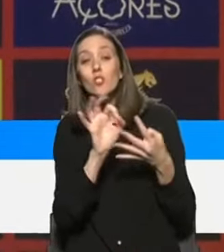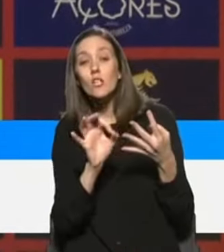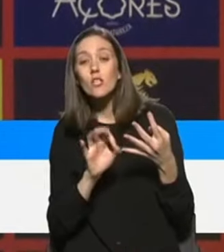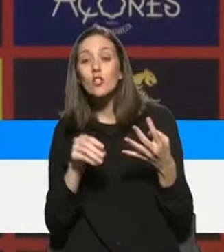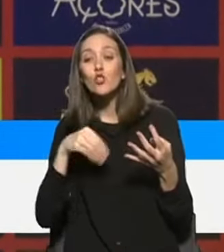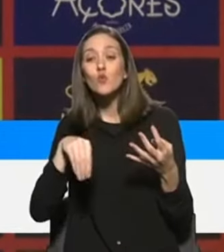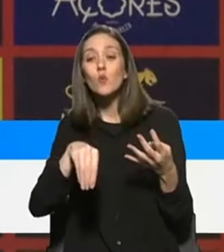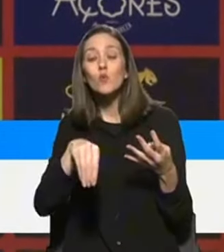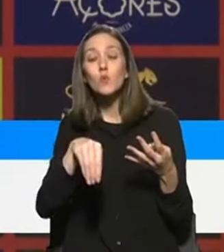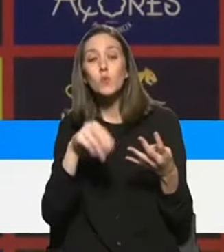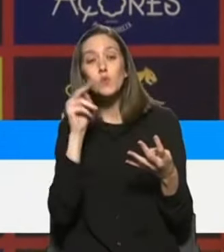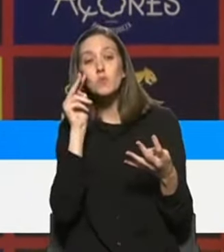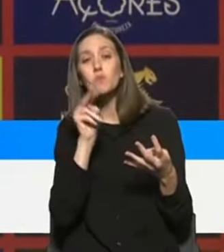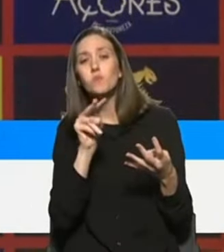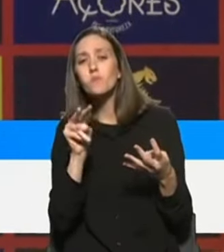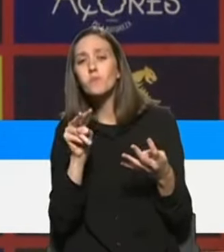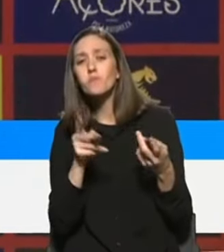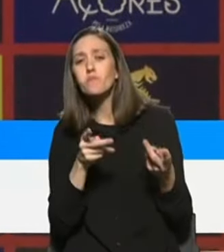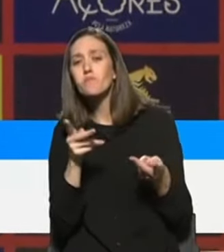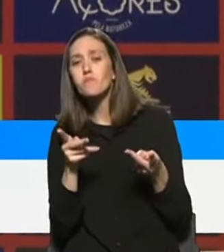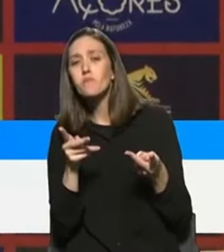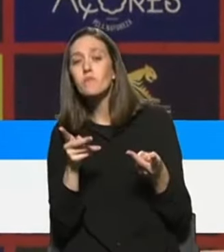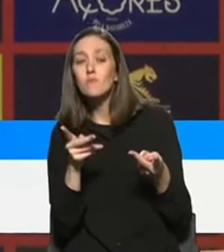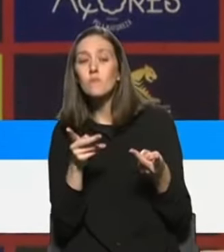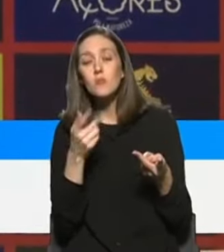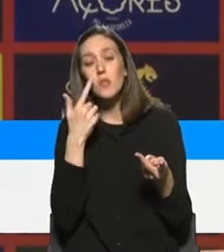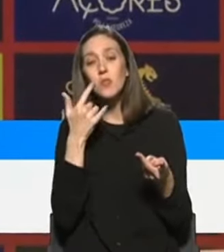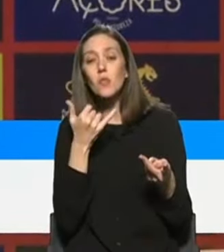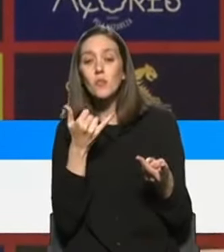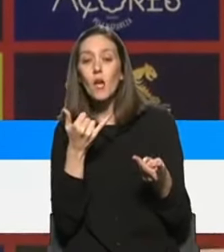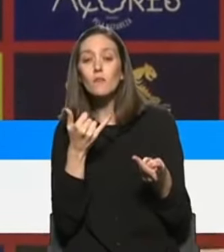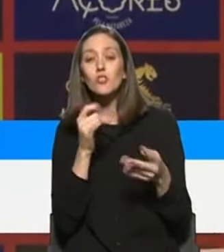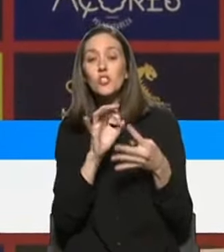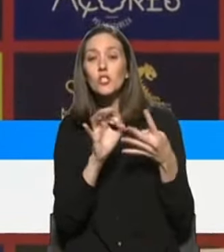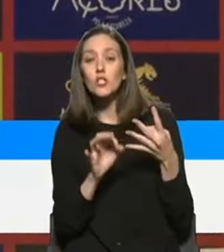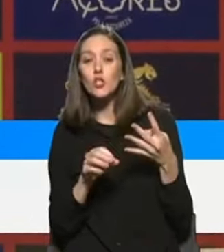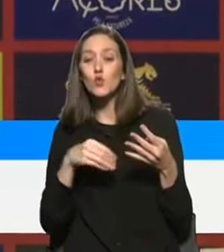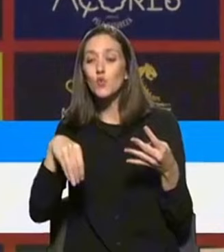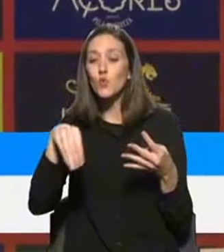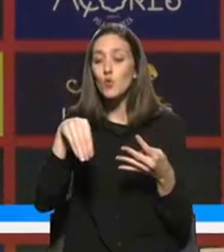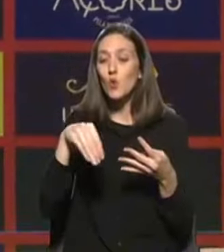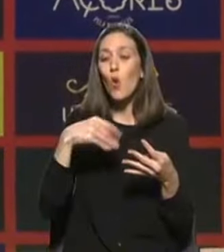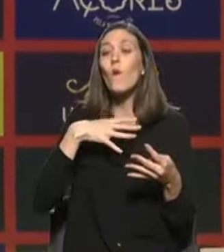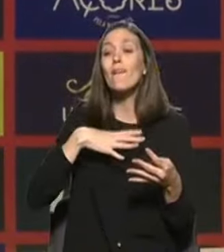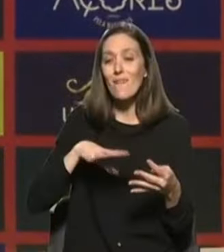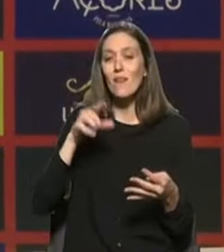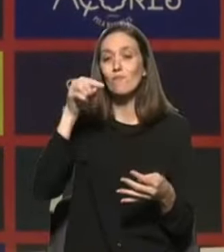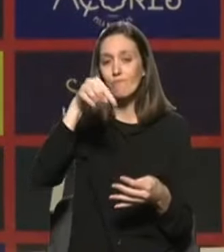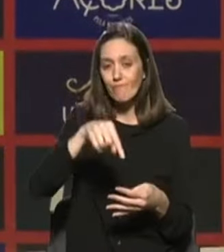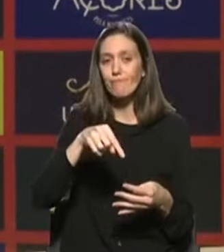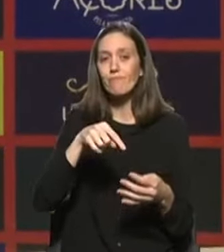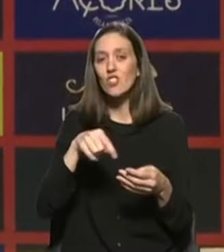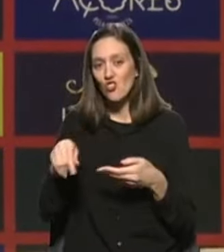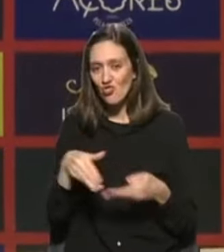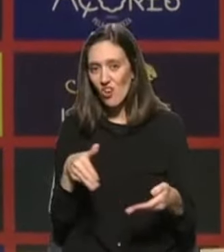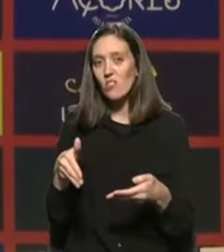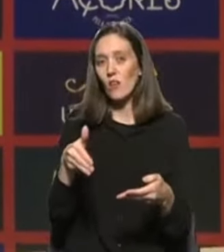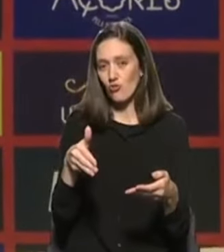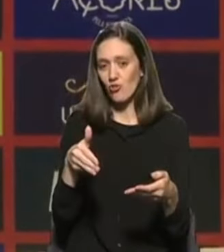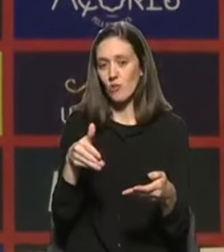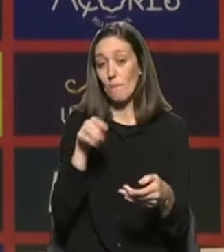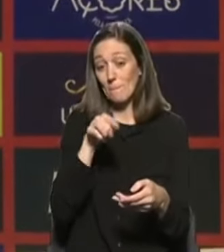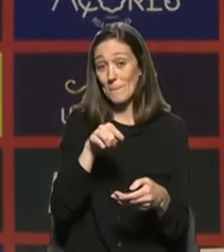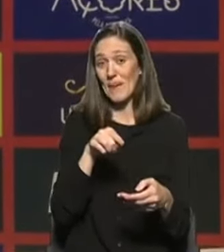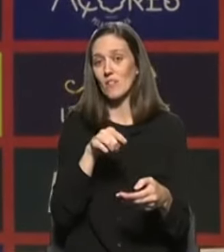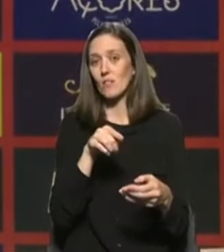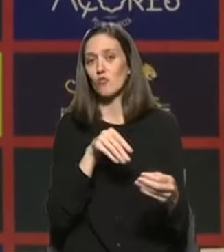nossos jogadores e tentar aproximar as características dos jogadores àquilo que nós queremos implementar estrategicamente para aquele jogo, em